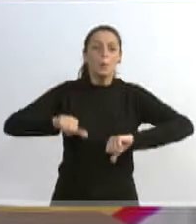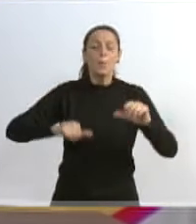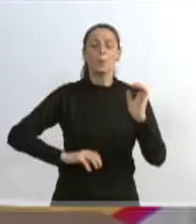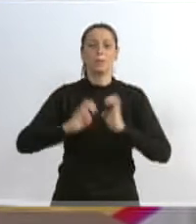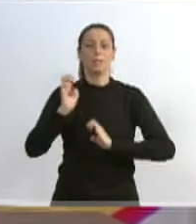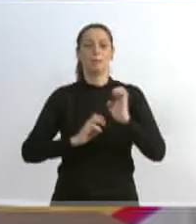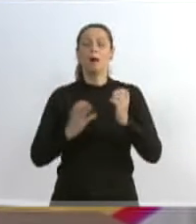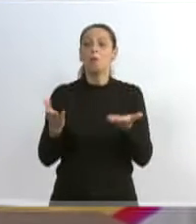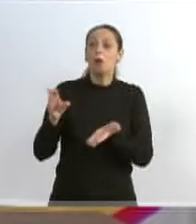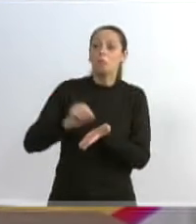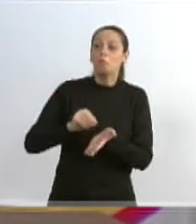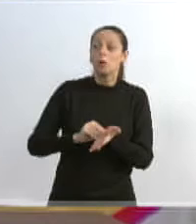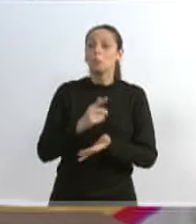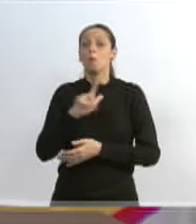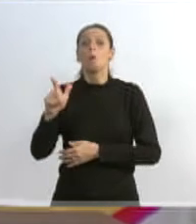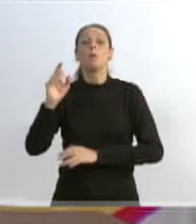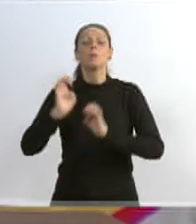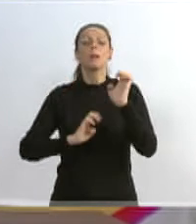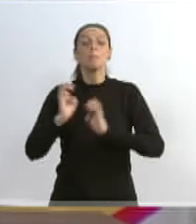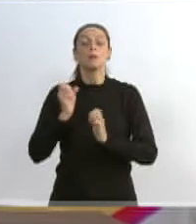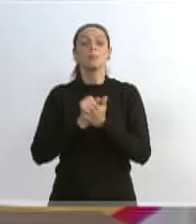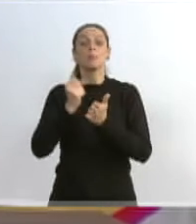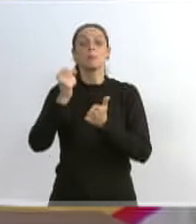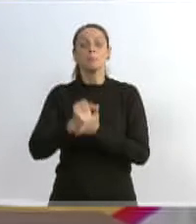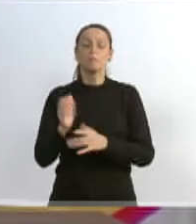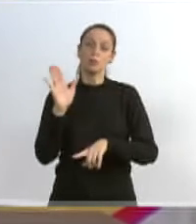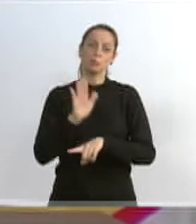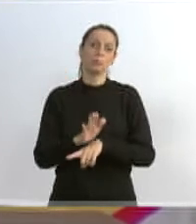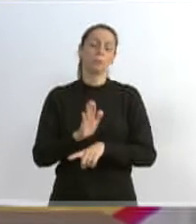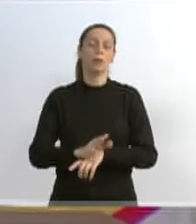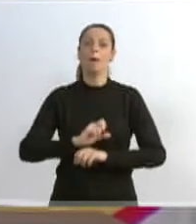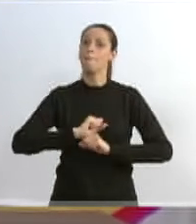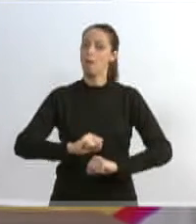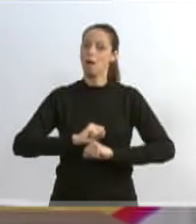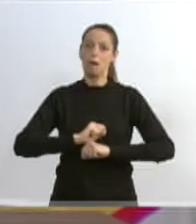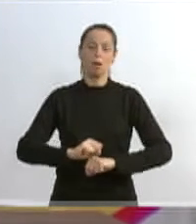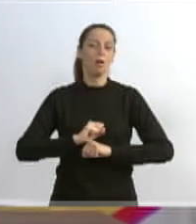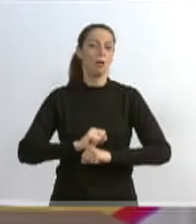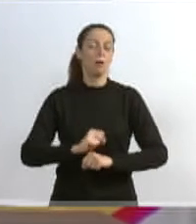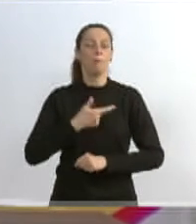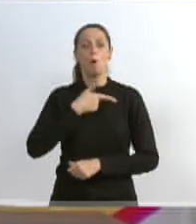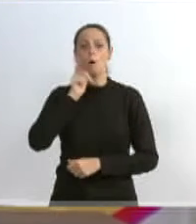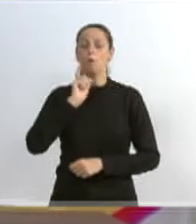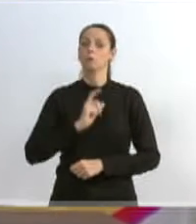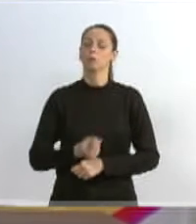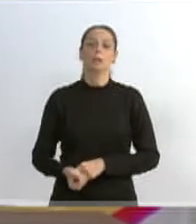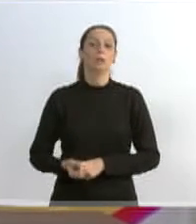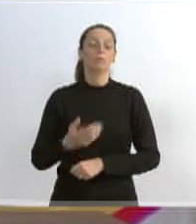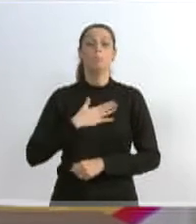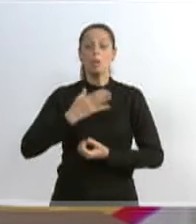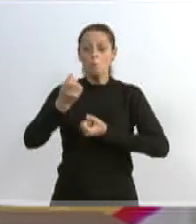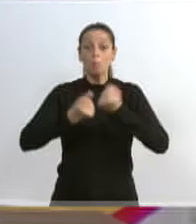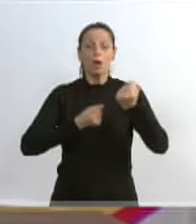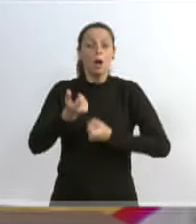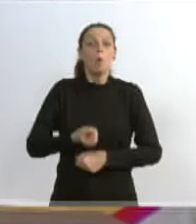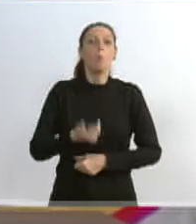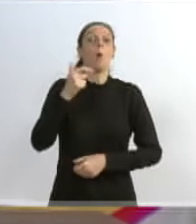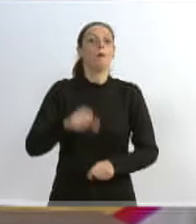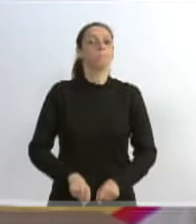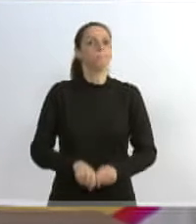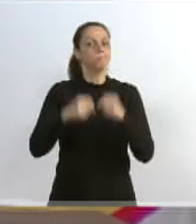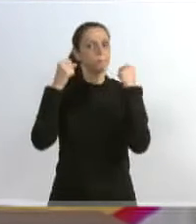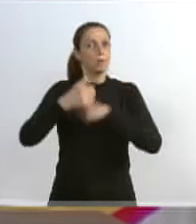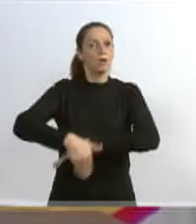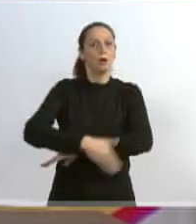executar esse serviço que nos deixa indignados inclusive como falei ontem quase detonei a suspensão no meu próprio veículo na rua